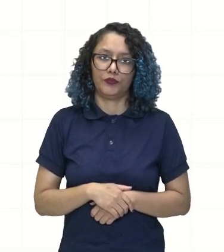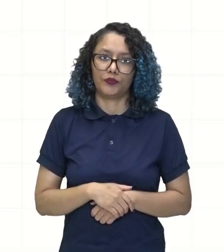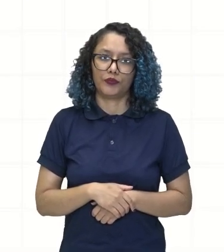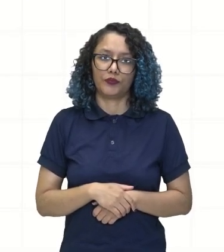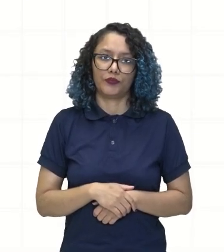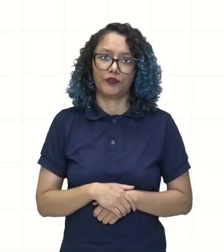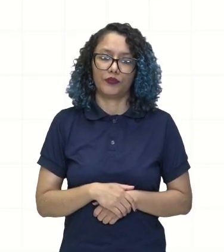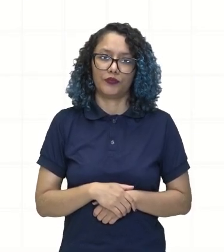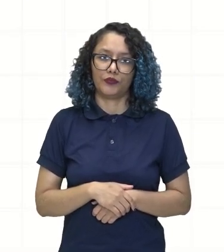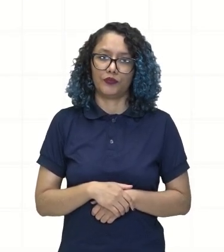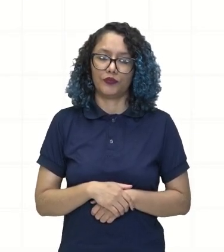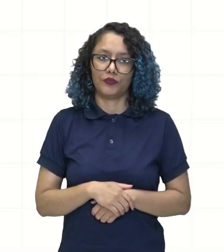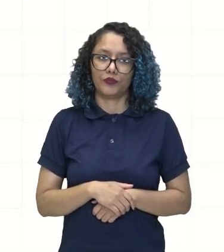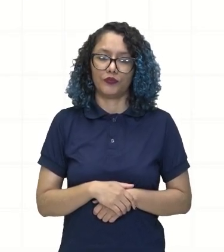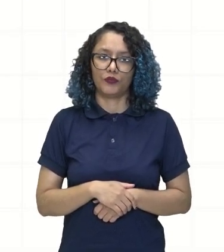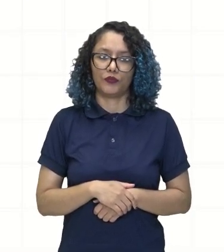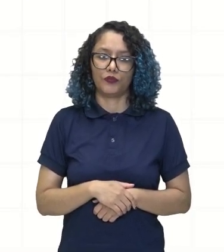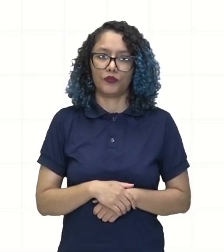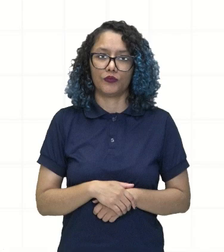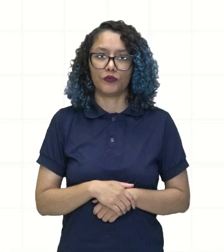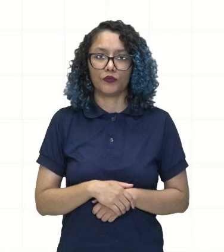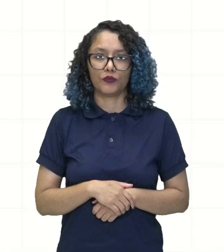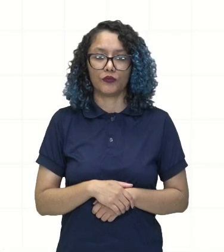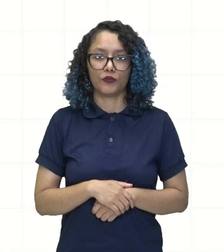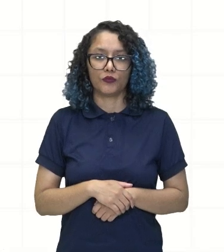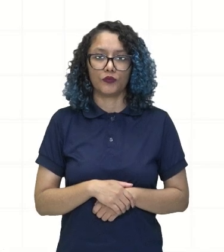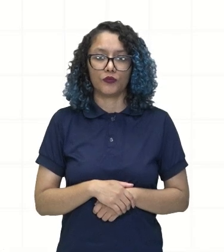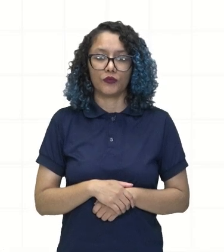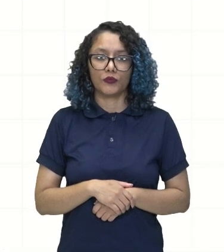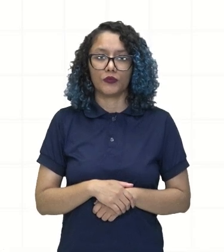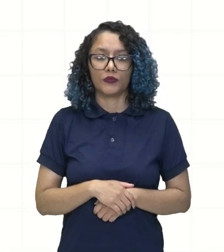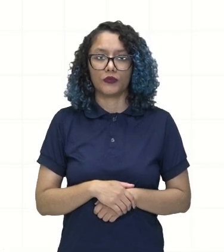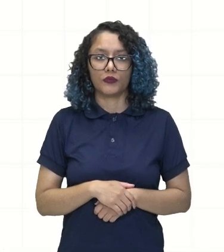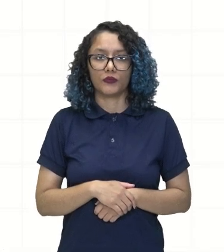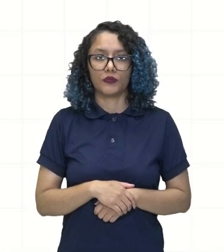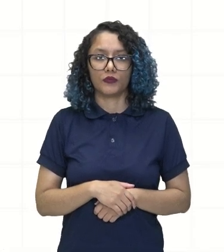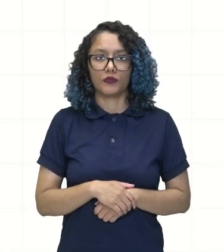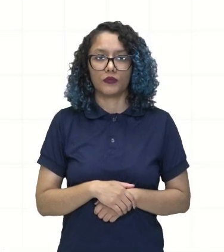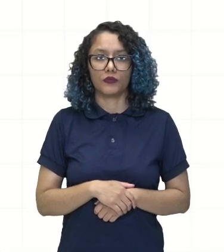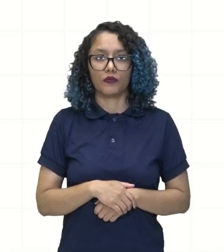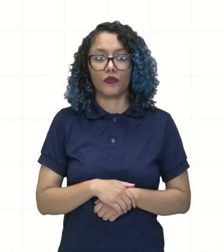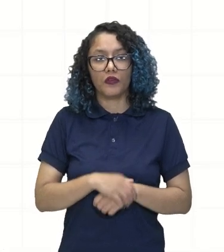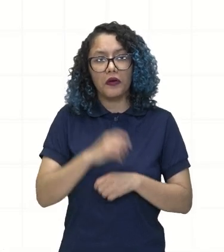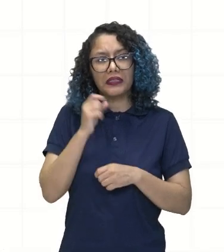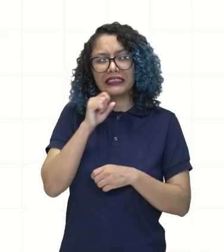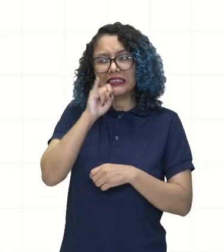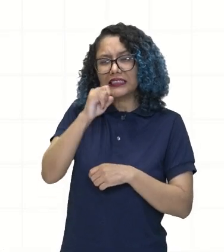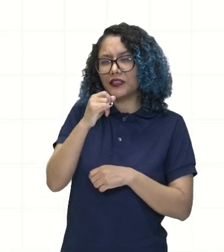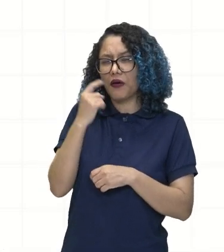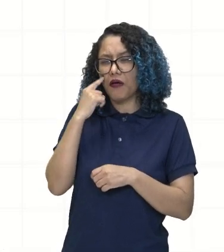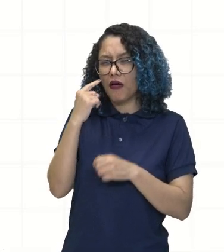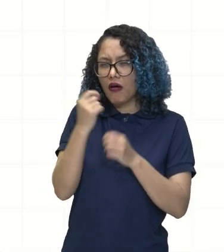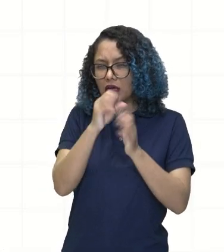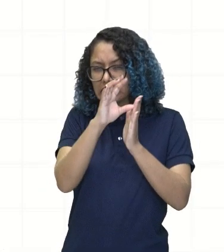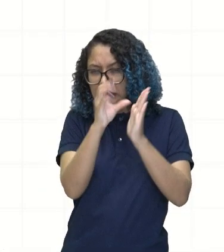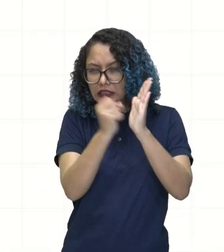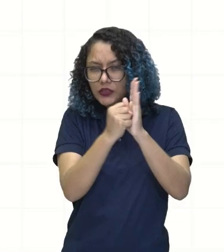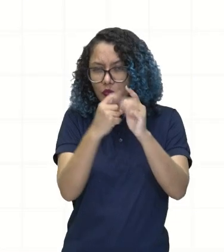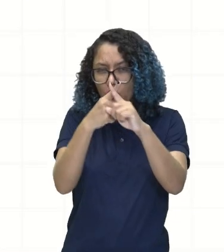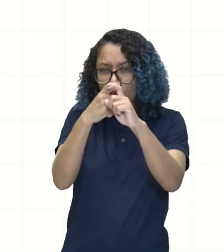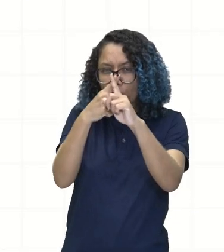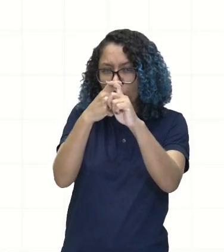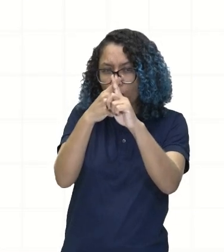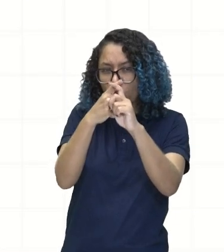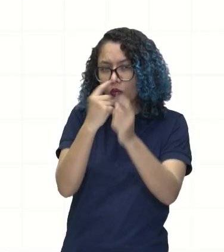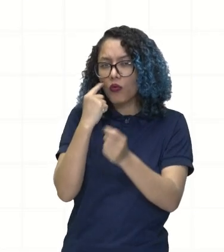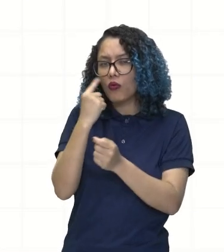Então, nós temos aí, ó, quando você vê esse asteriscozinho aqui em cima,